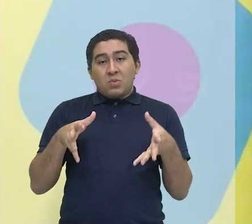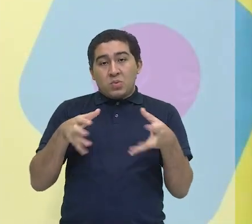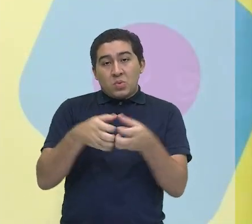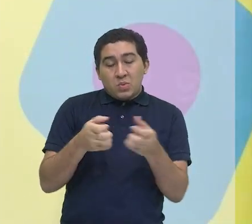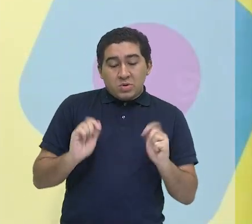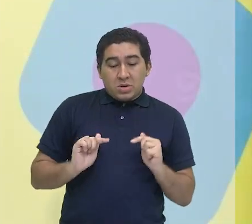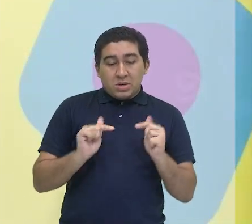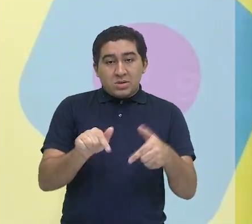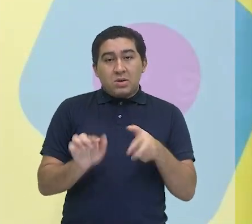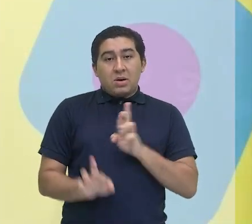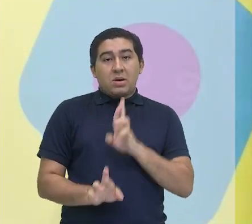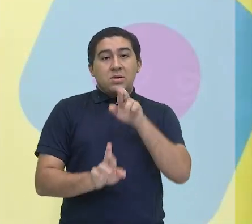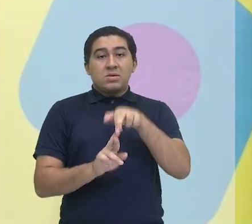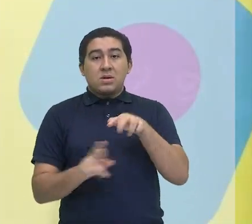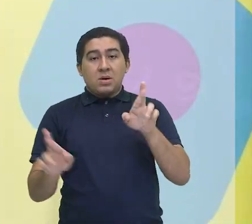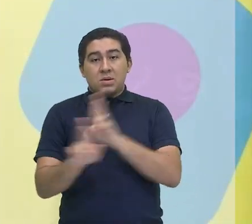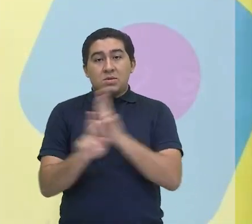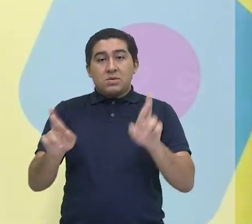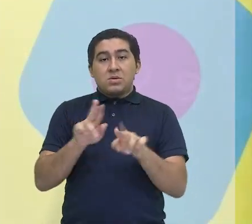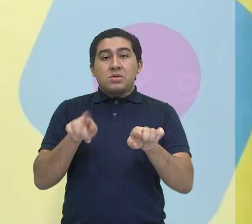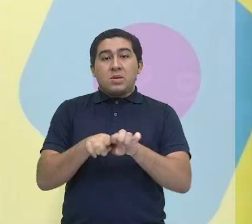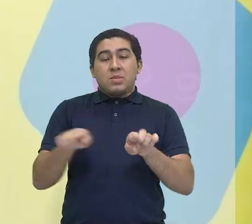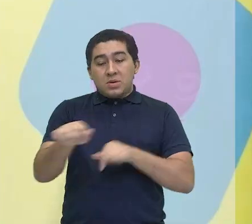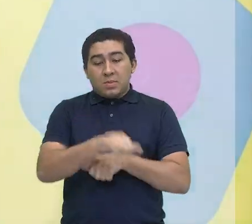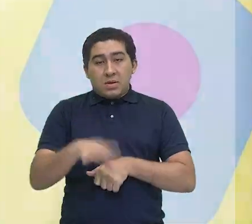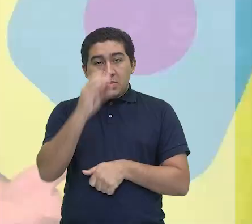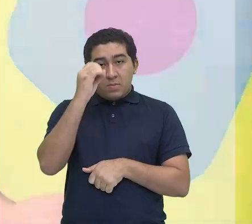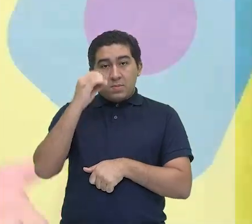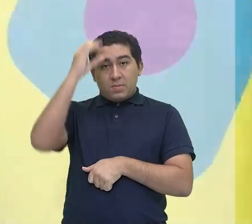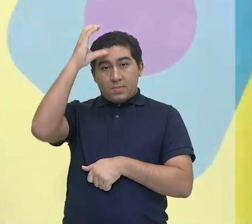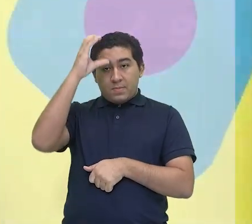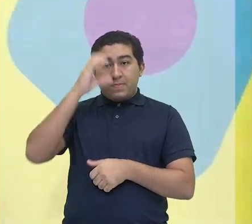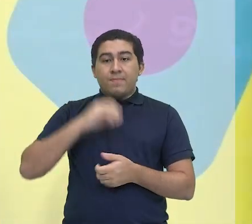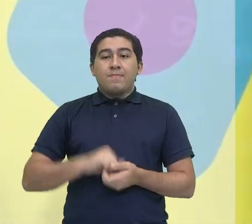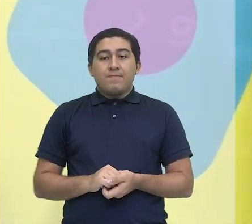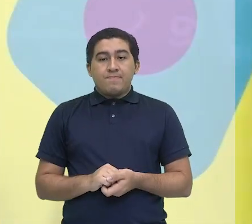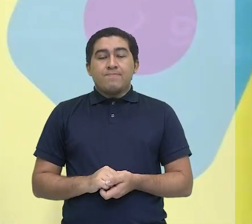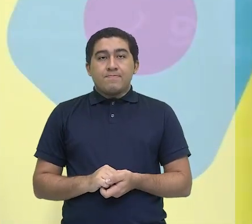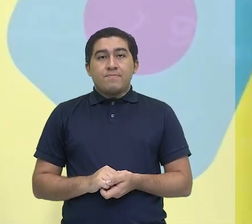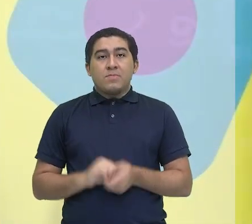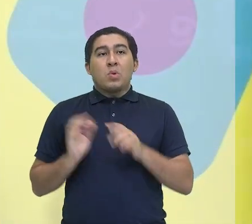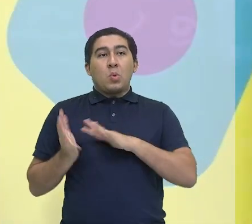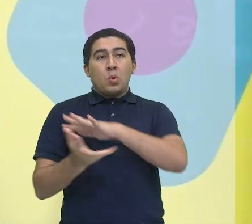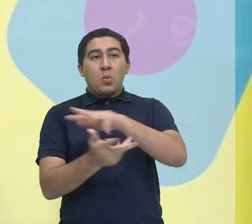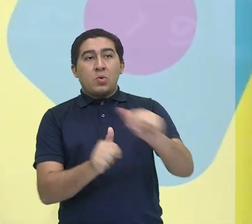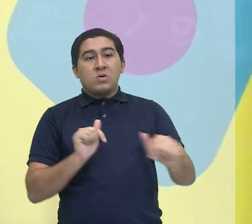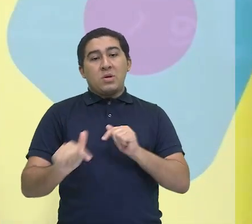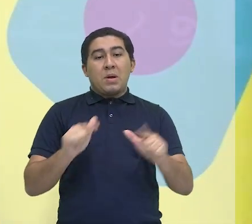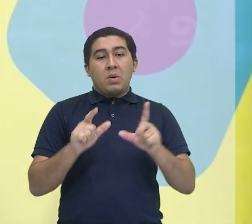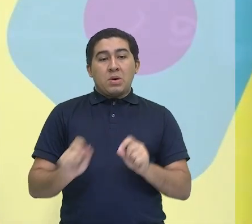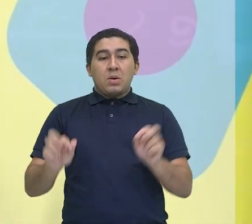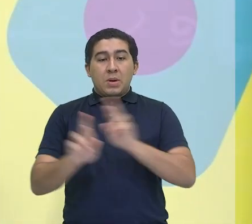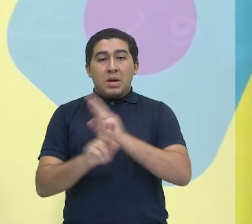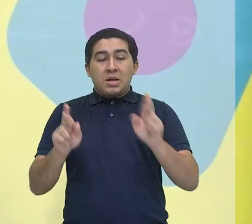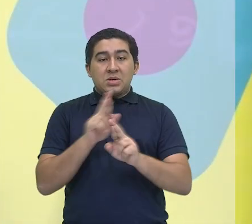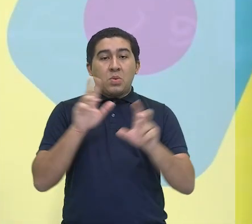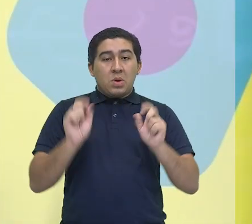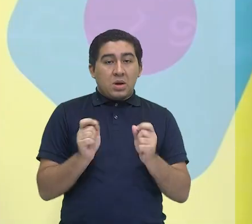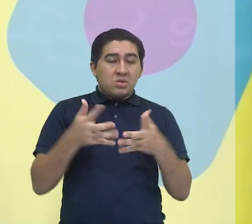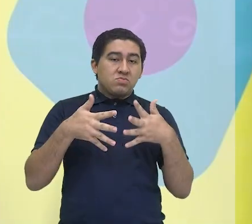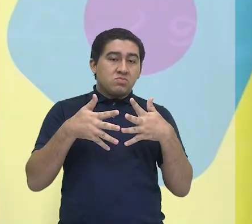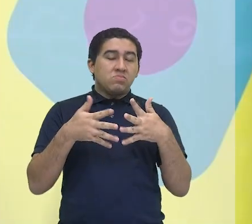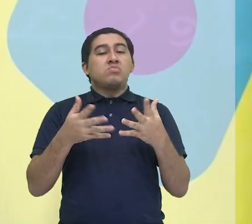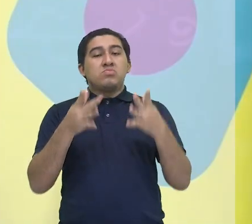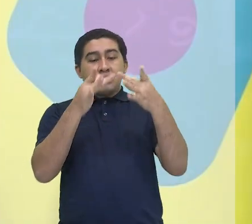atividade, relações, ambiente e conhecimento. O mundo do trabalho é uma relação de complexidade envolvendo